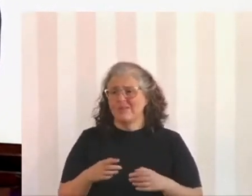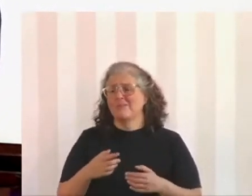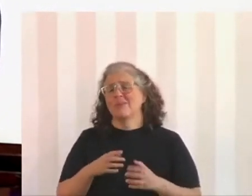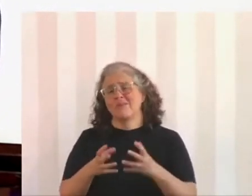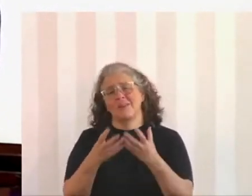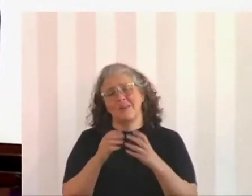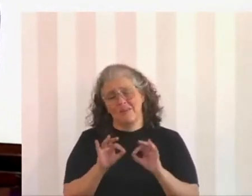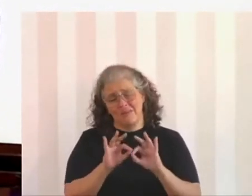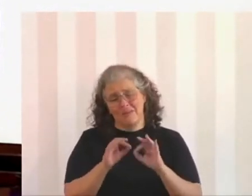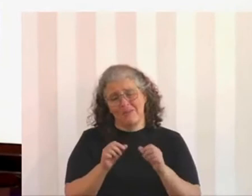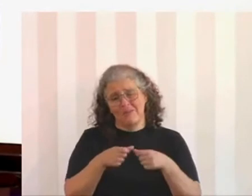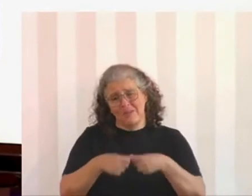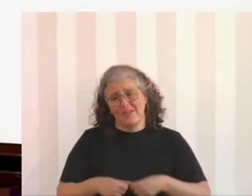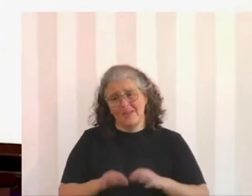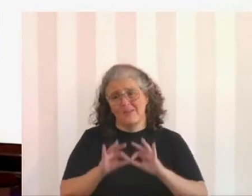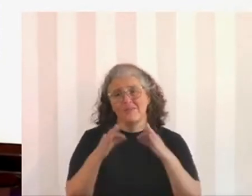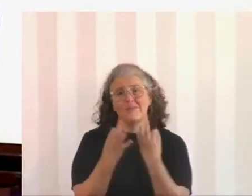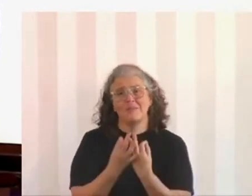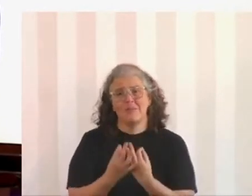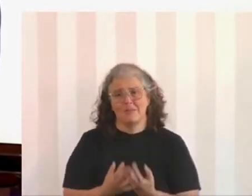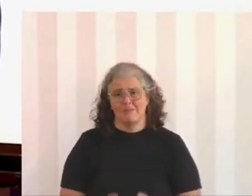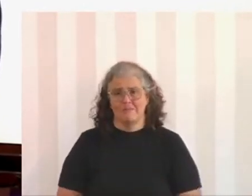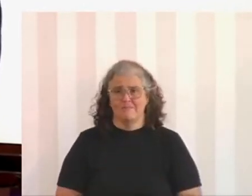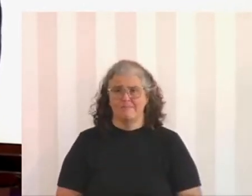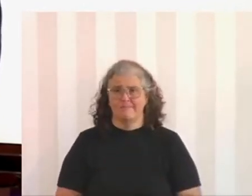Isso soa egoísta?